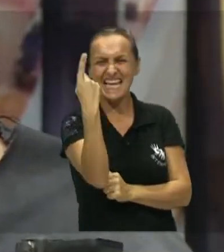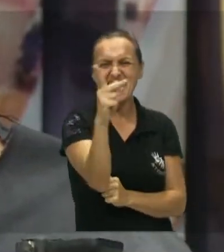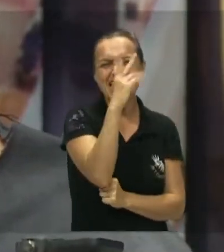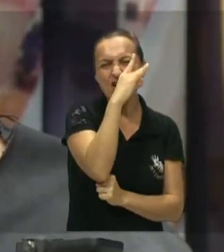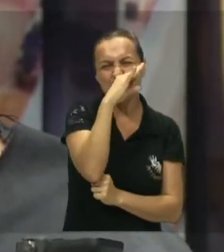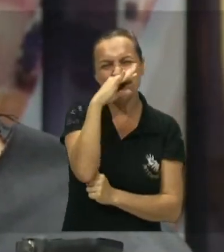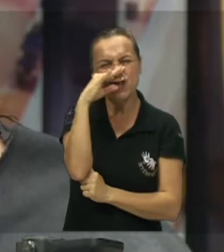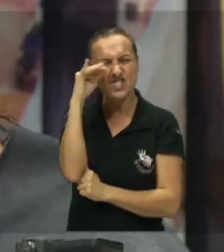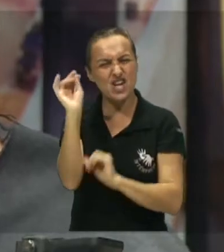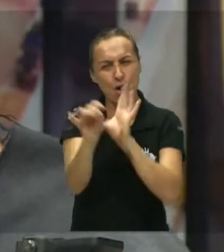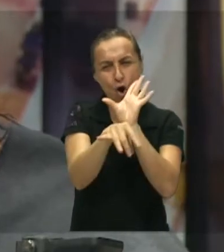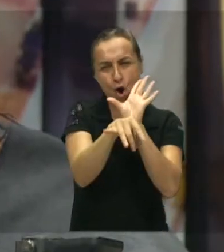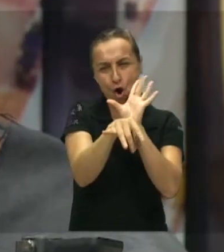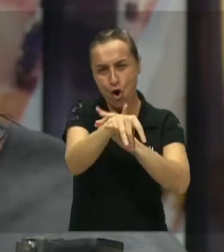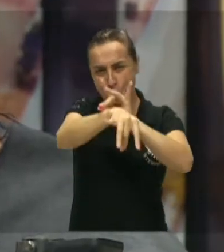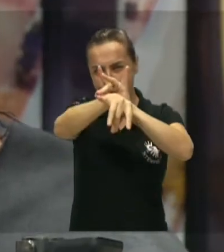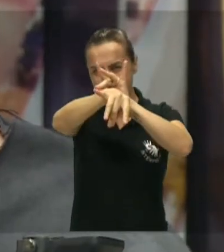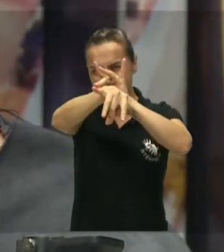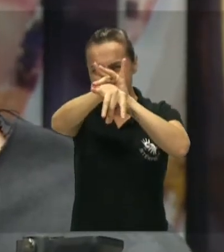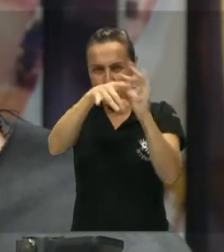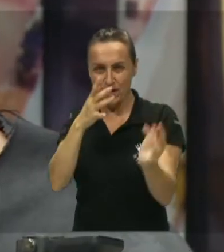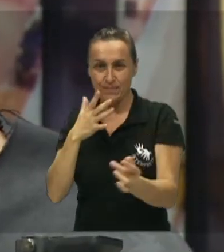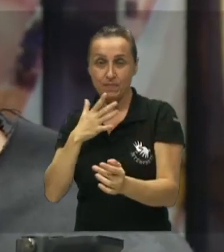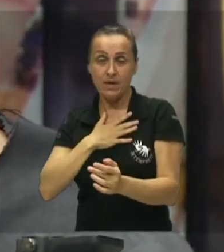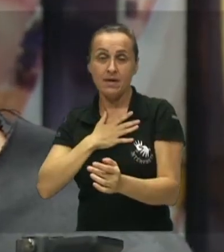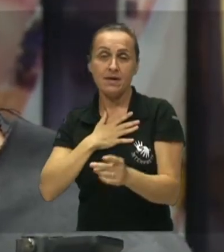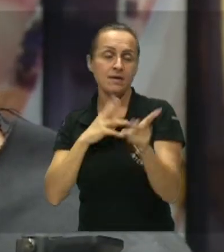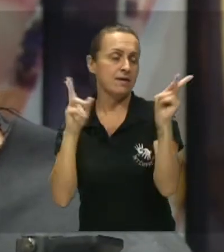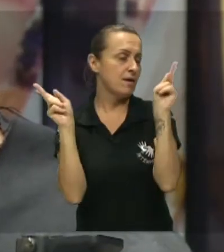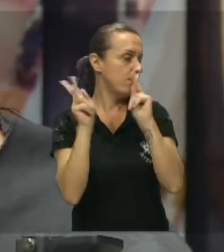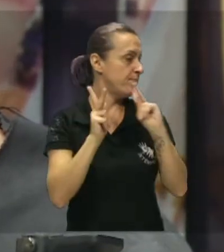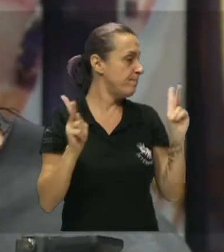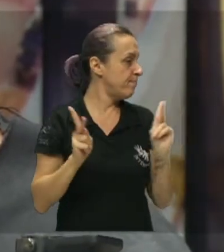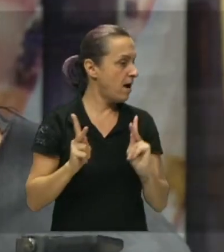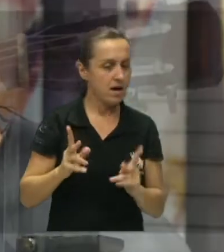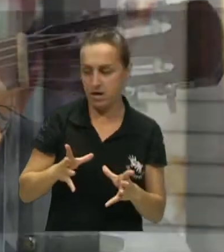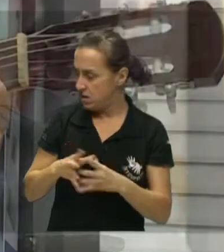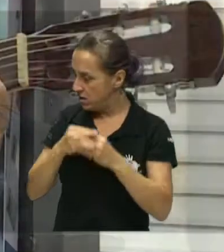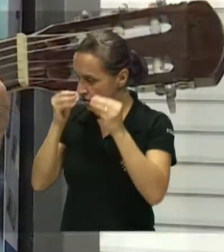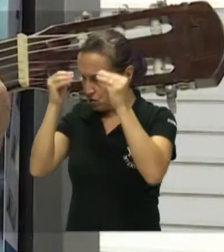impregnou na minha pele, me deixando bem sem paz.